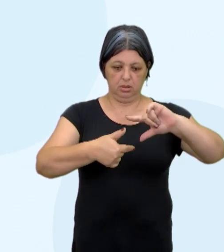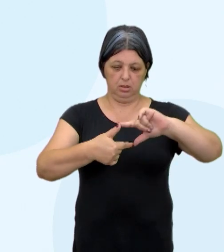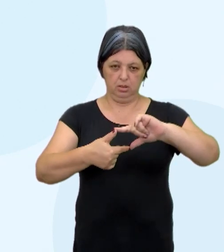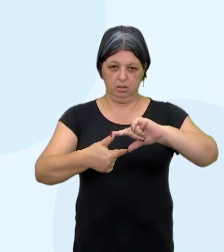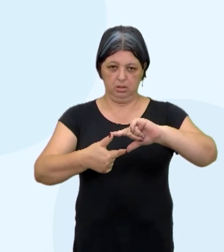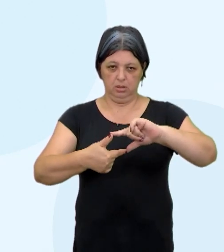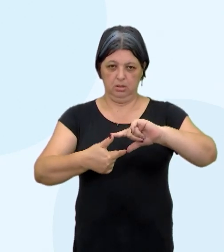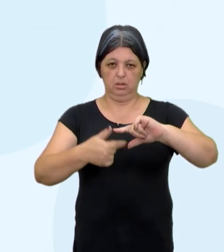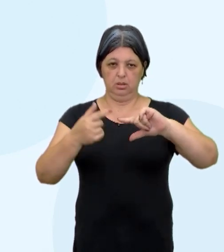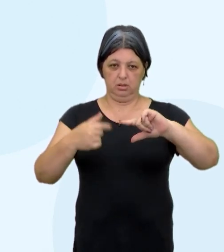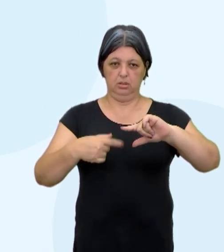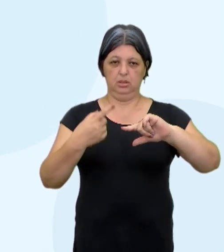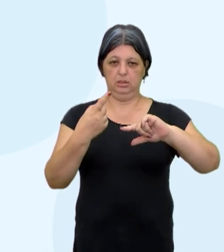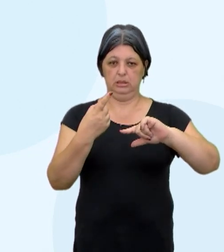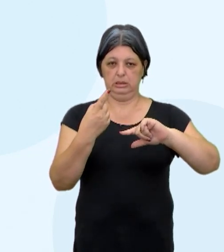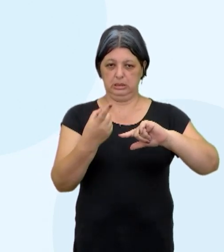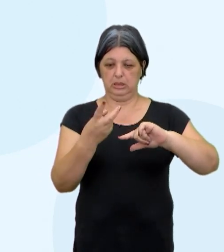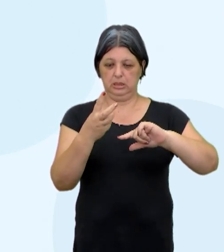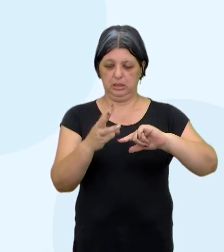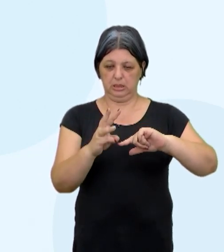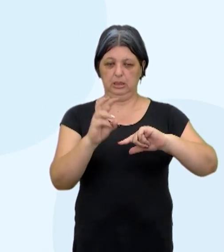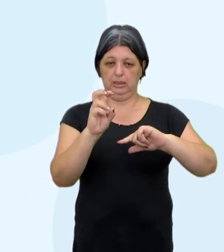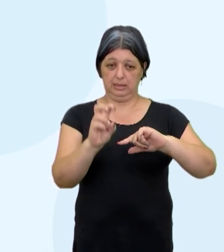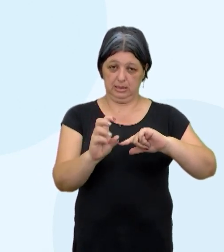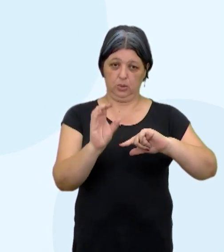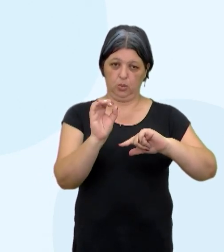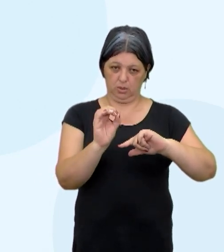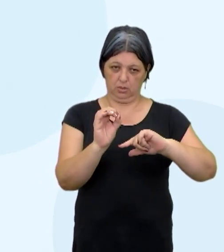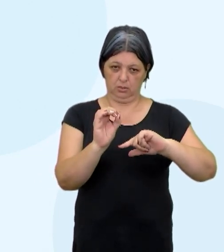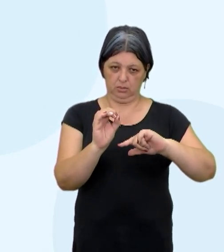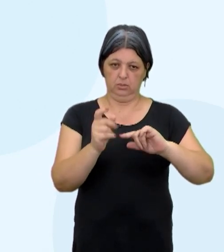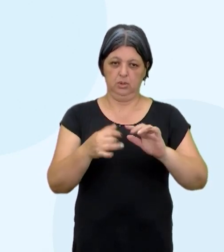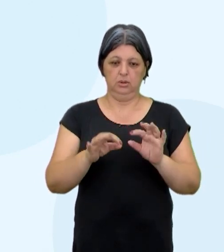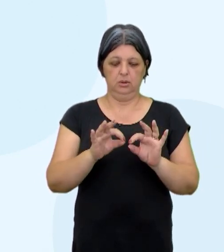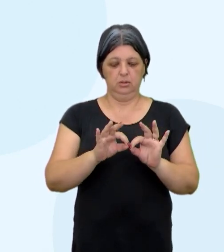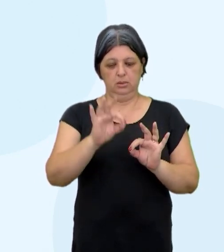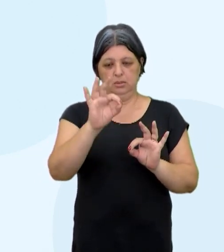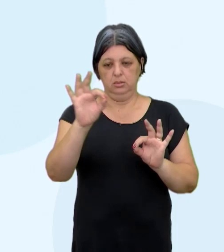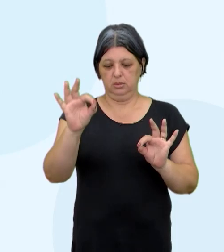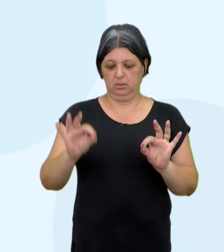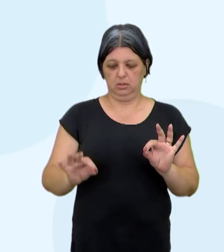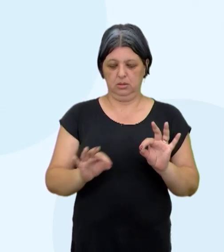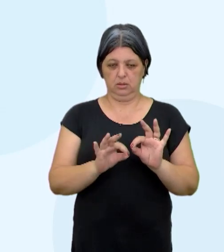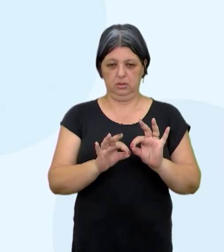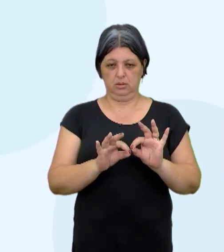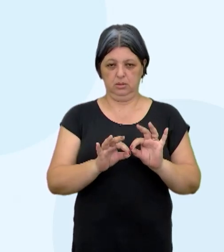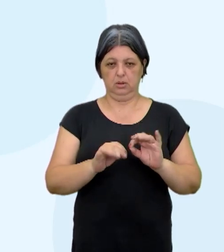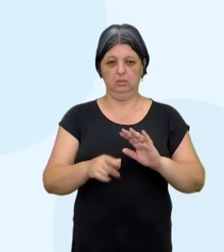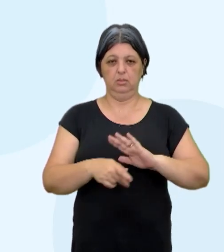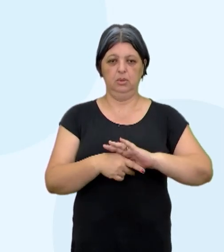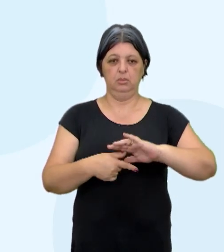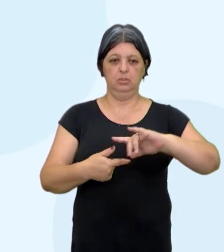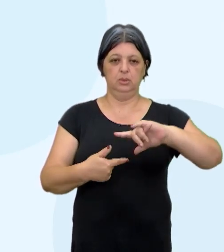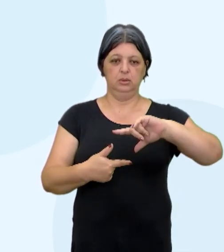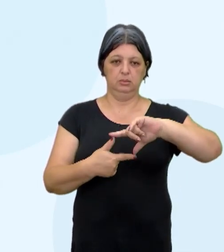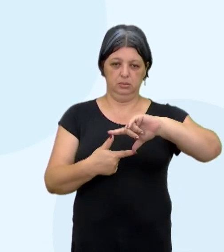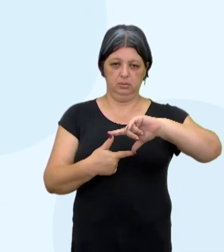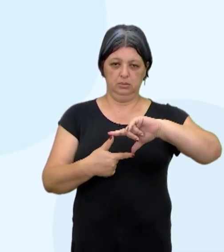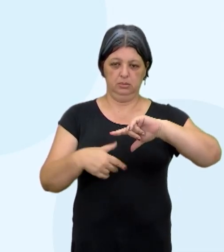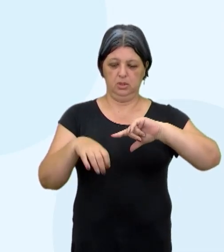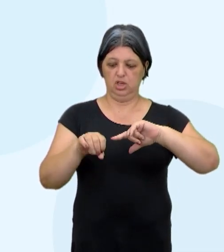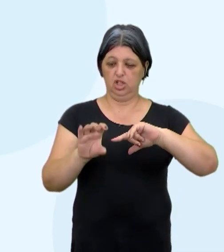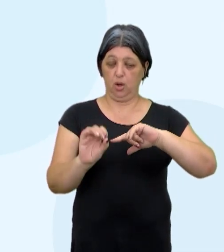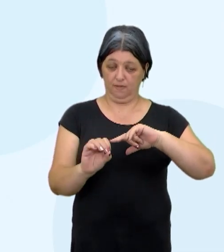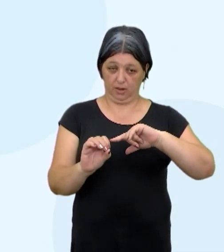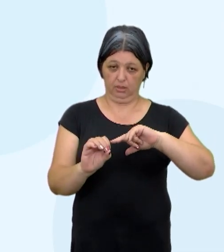de 135 graus, tudo bem? E no caso do quadrado, todos os ângulos internos são de 90. Tá